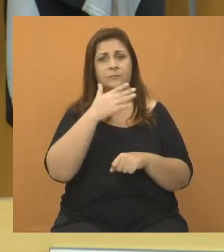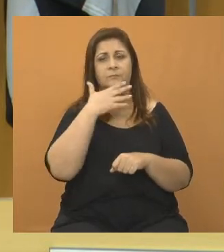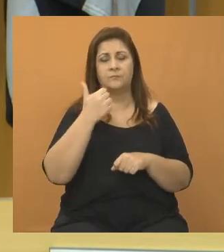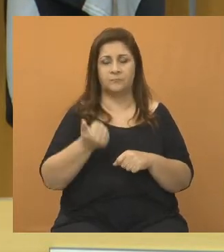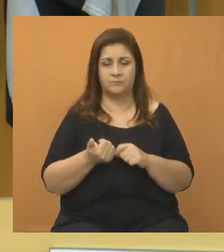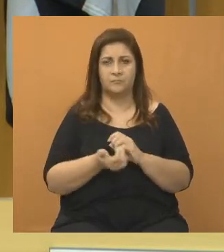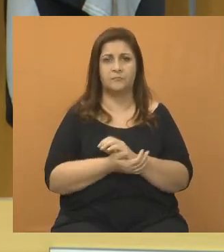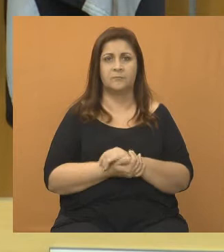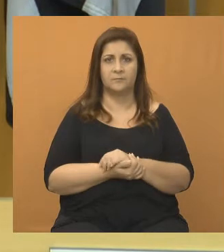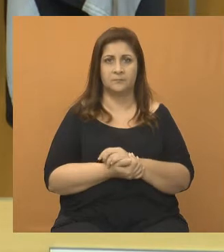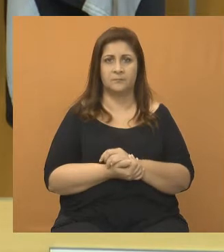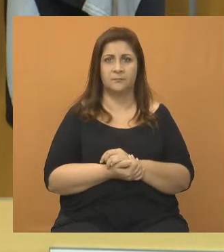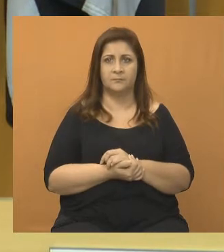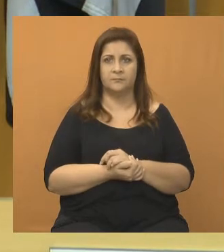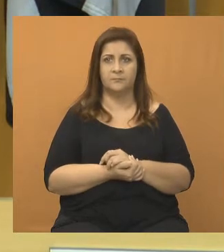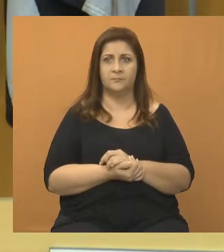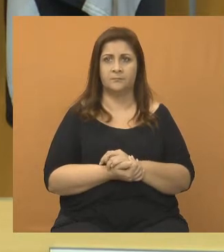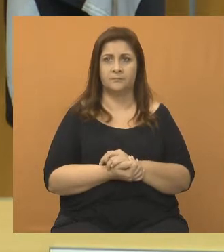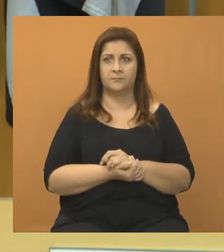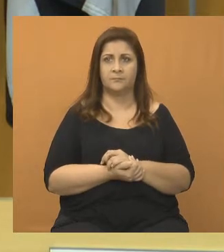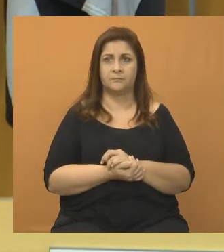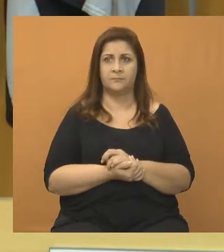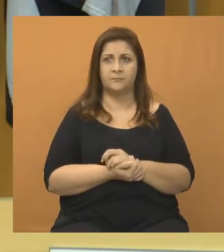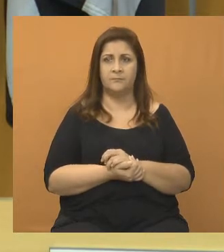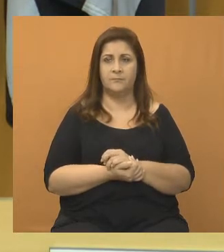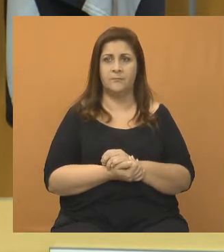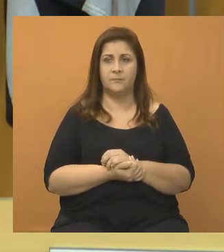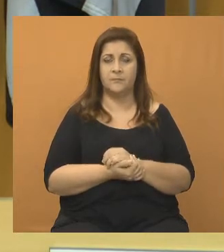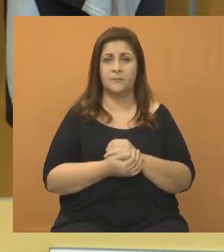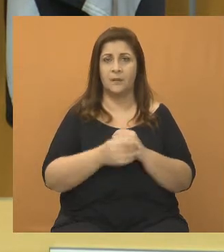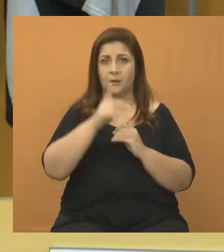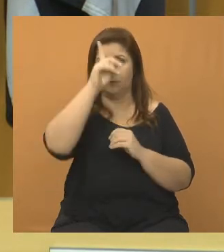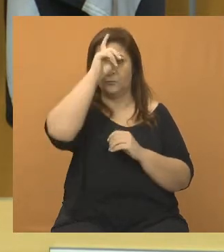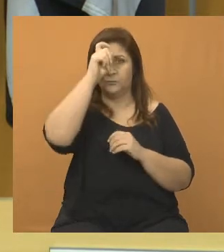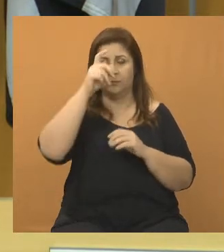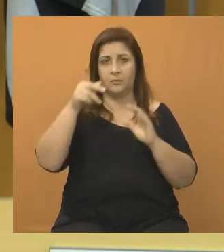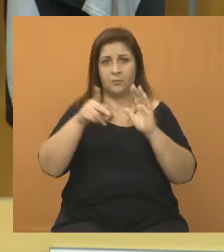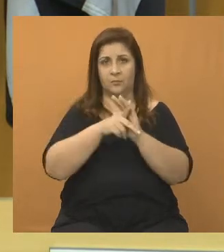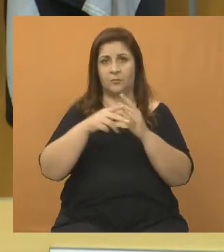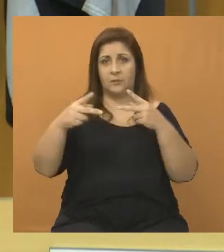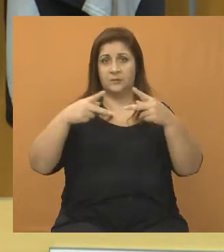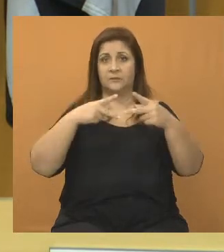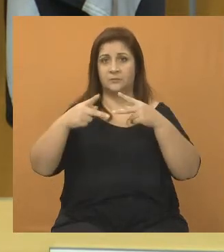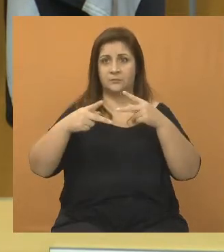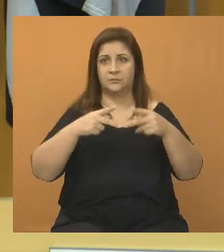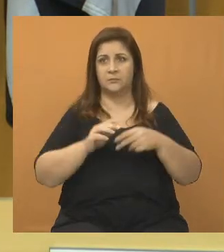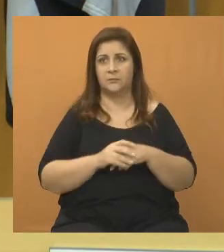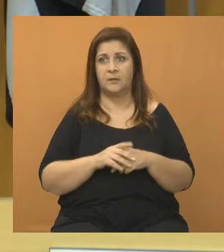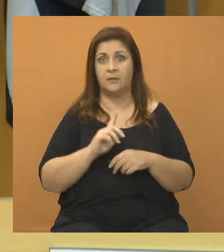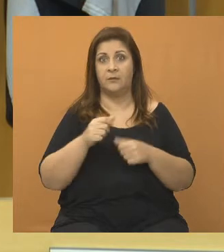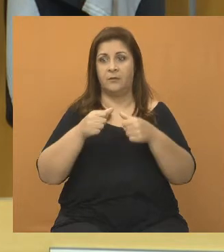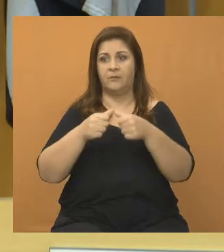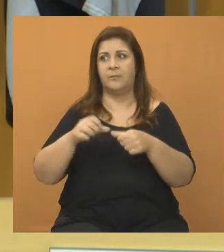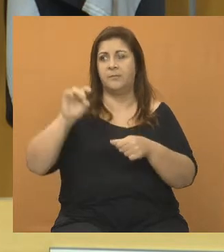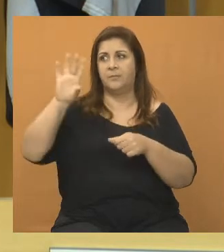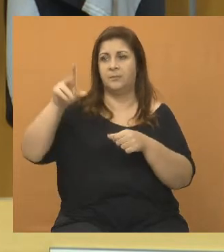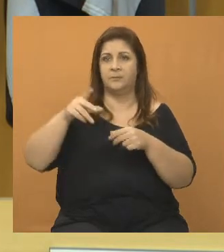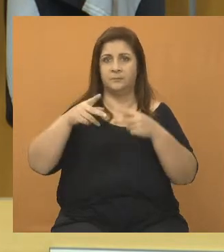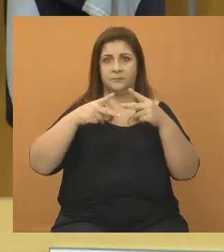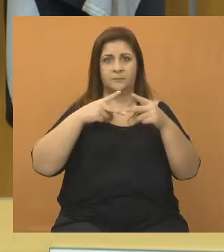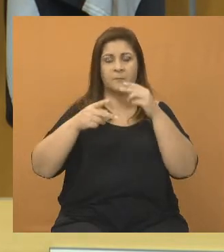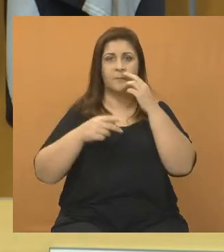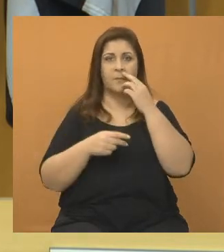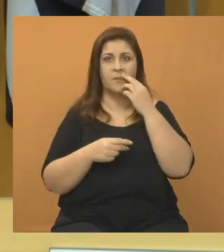inauguração do Hospital Regional de São José, né, que é para atender a região. Né, a gente espera que não fique exclusivo para São José, porque é um